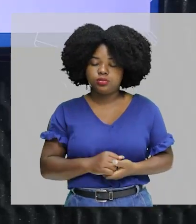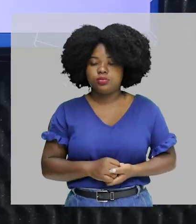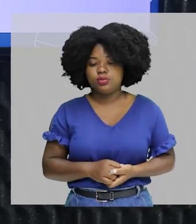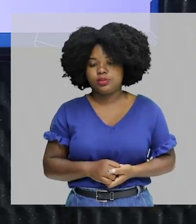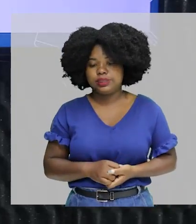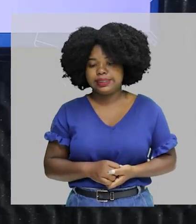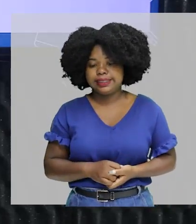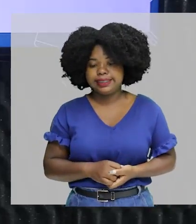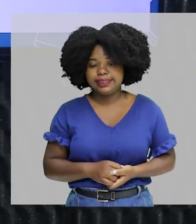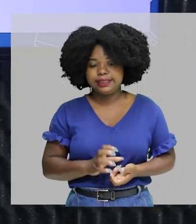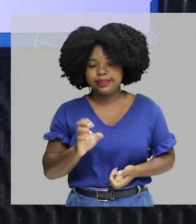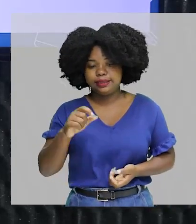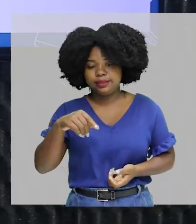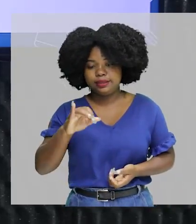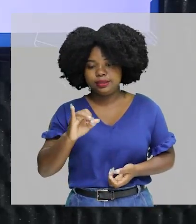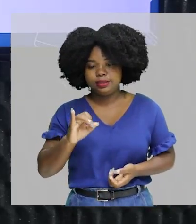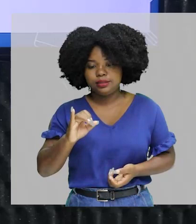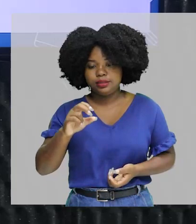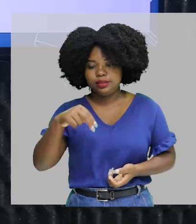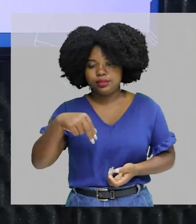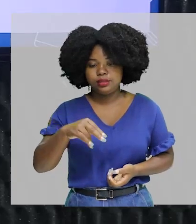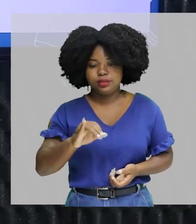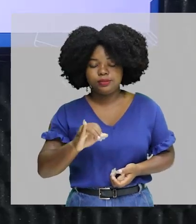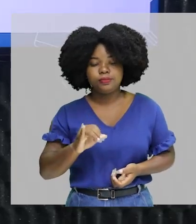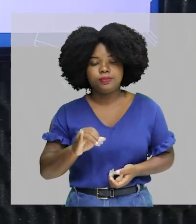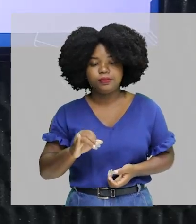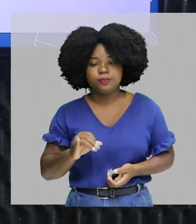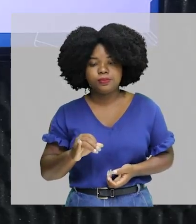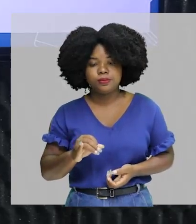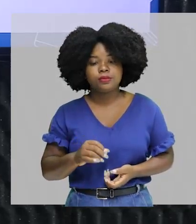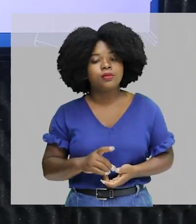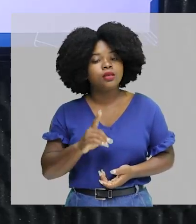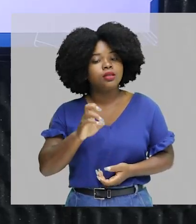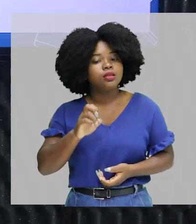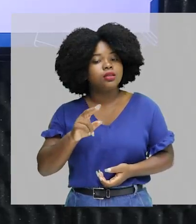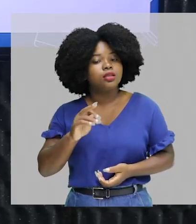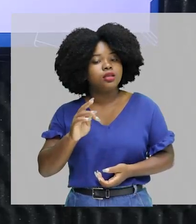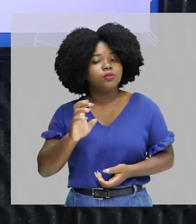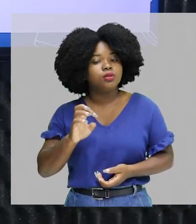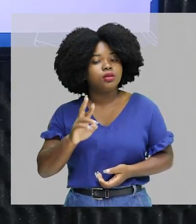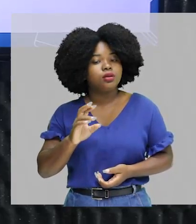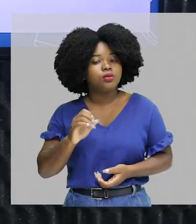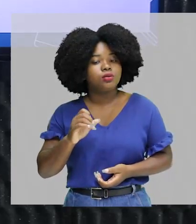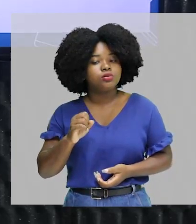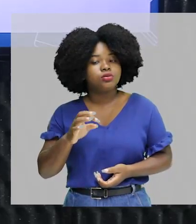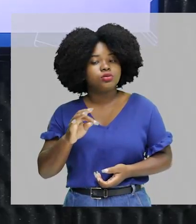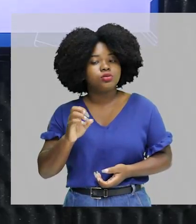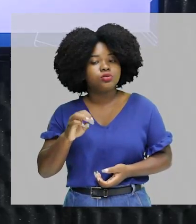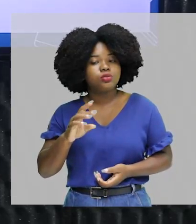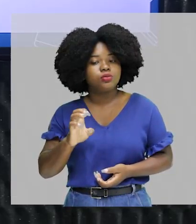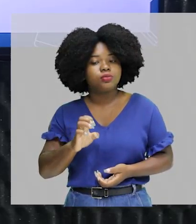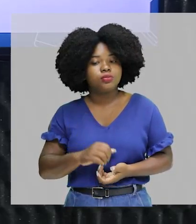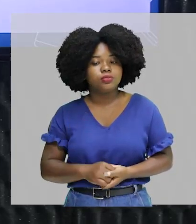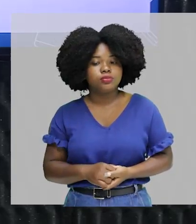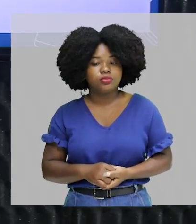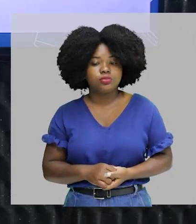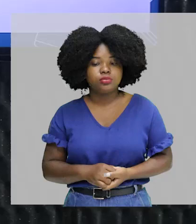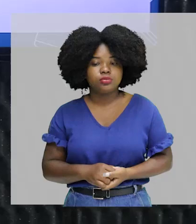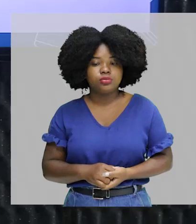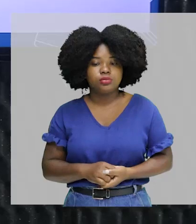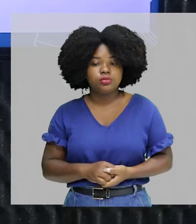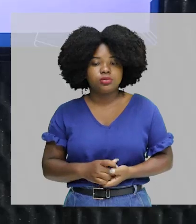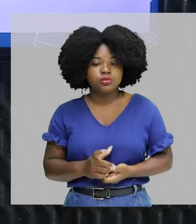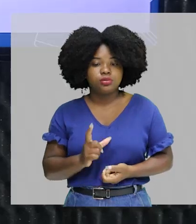dos equinodermos, pessoal, eles são deuterostômios. O blastóporo do embrião